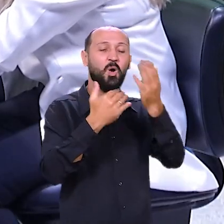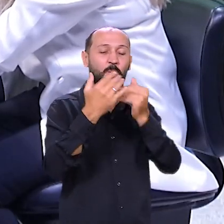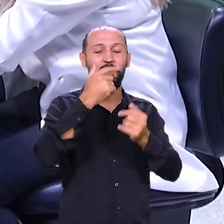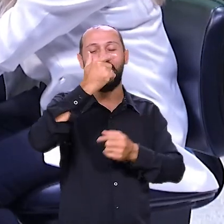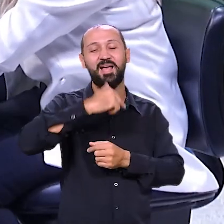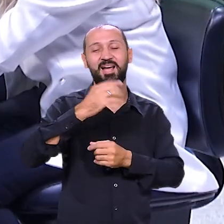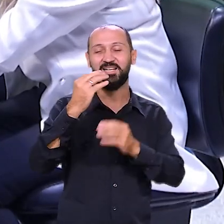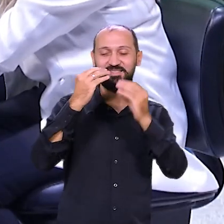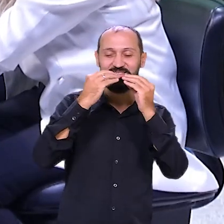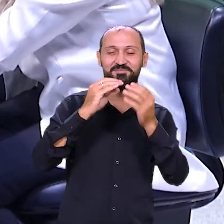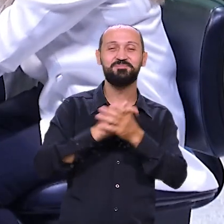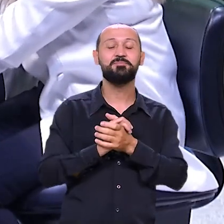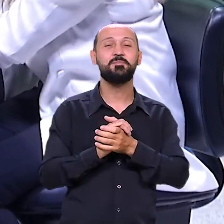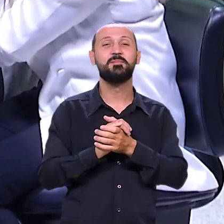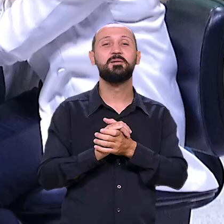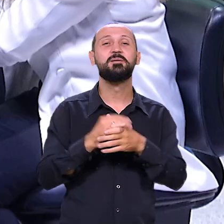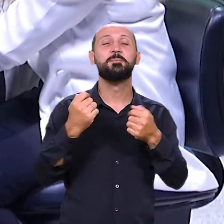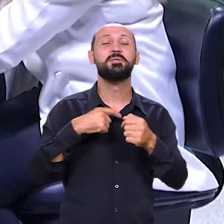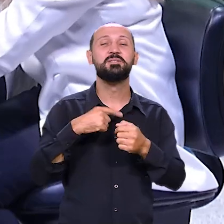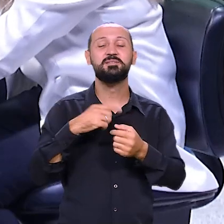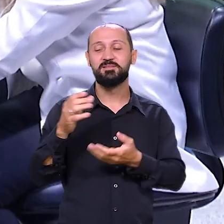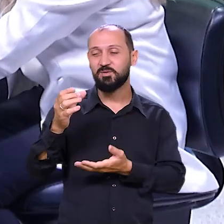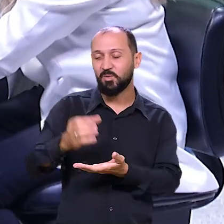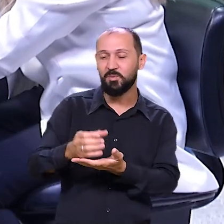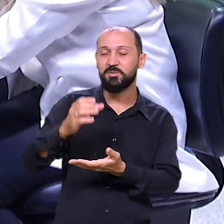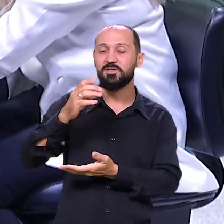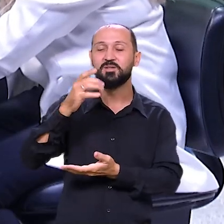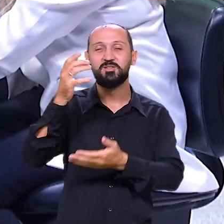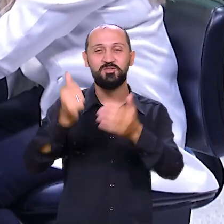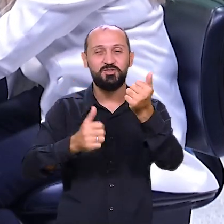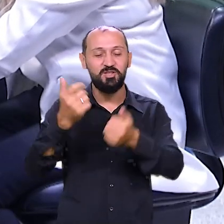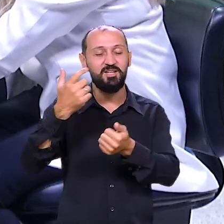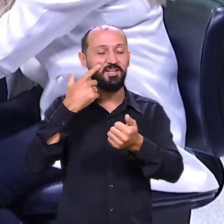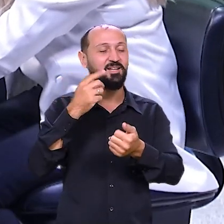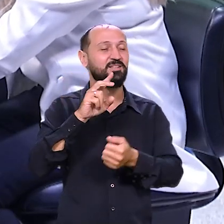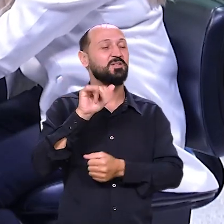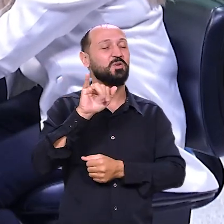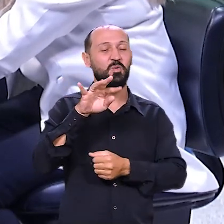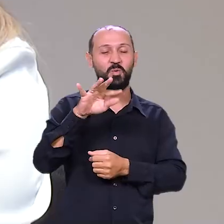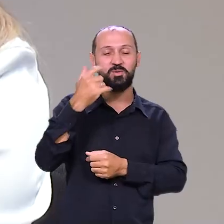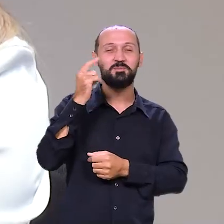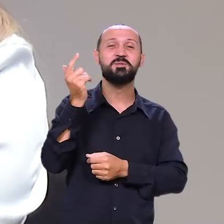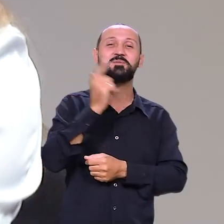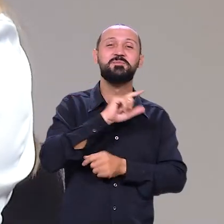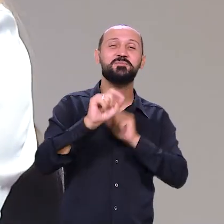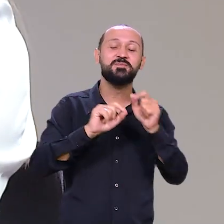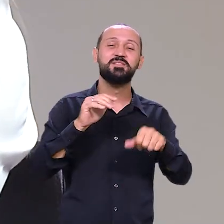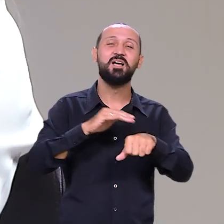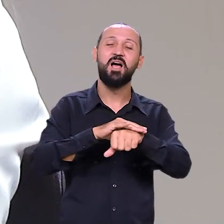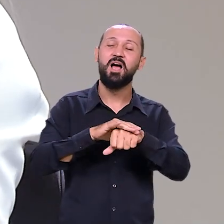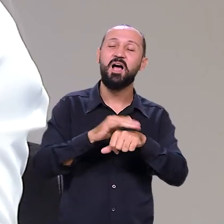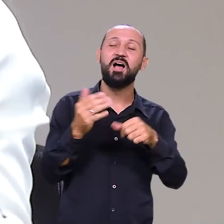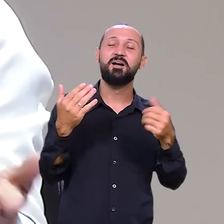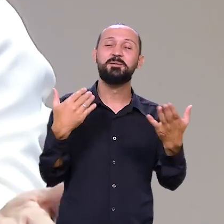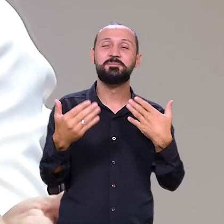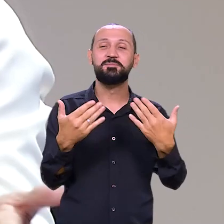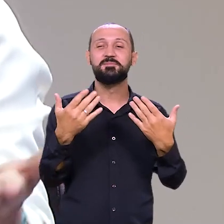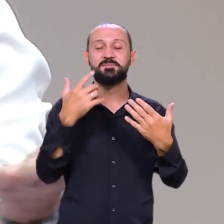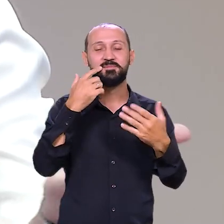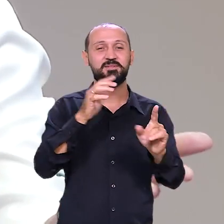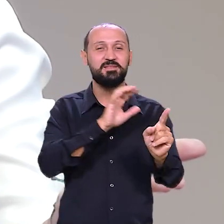queijo. A gente tinha que ter um copinho de leite aqui, né? Um iogurte, alguma coisa. Já para poder, né, já fazer,